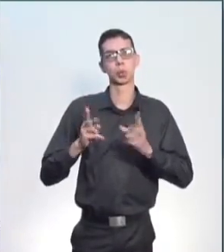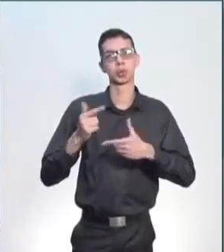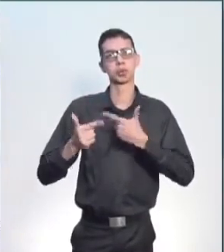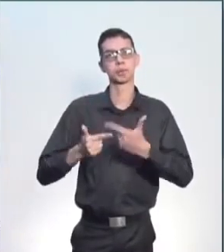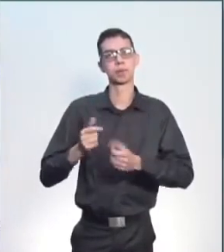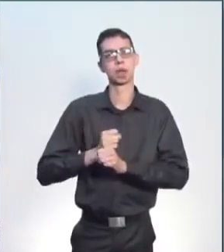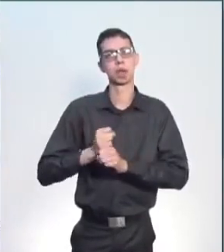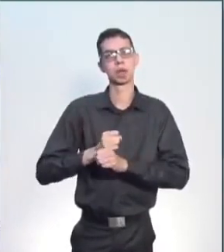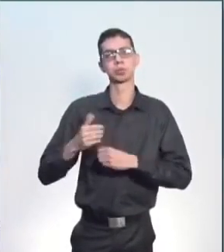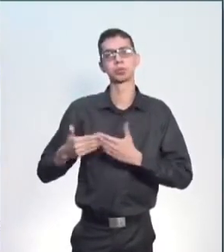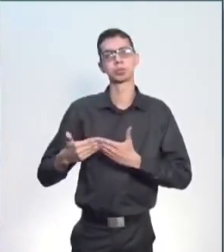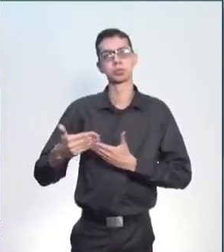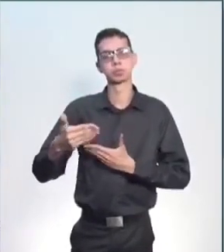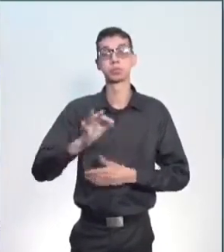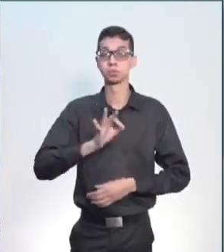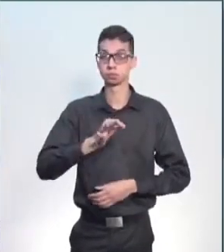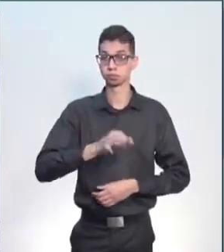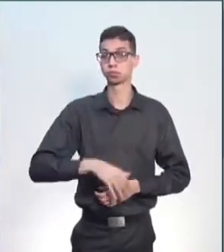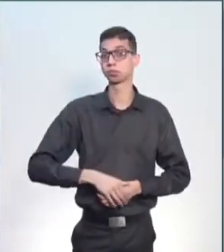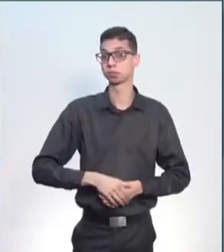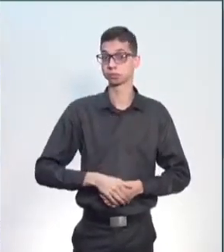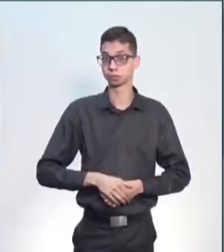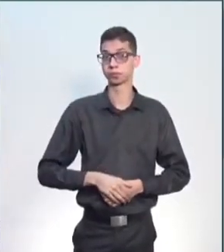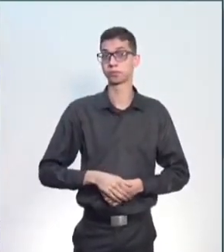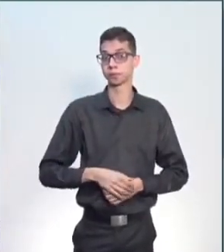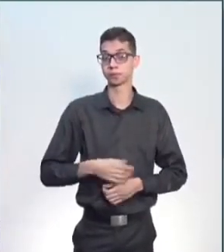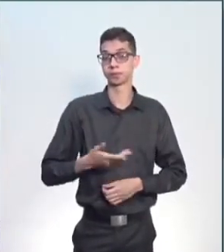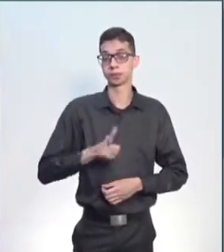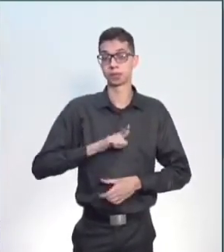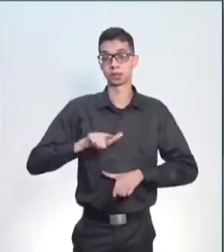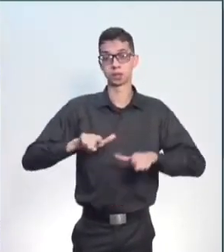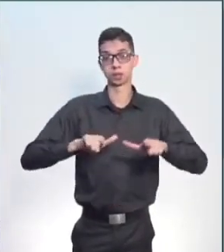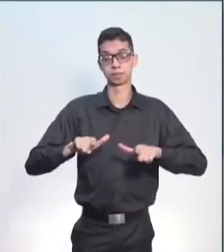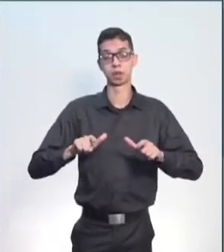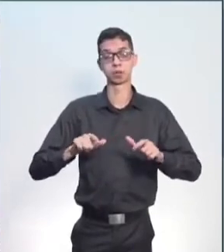ter estabilidade, né, e ter um emprego mais